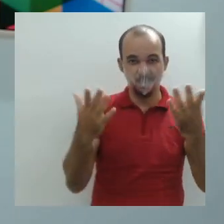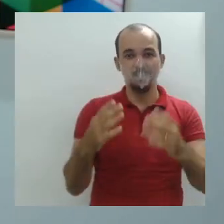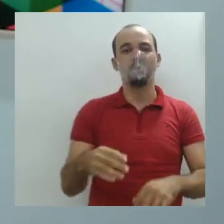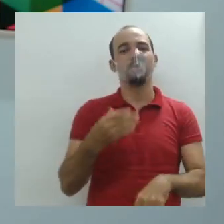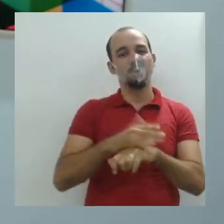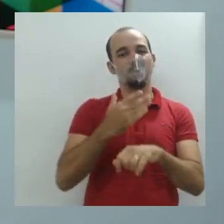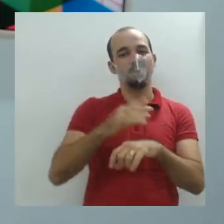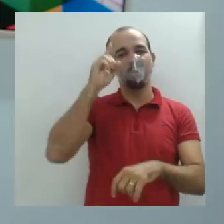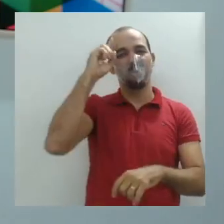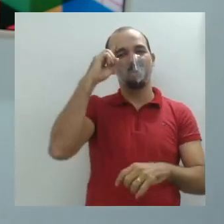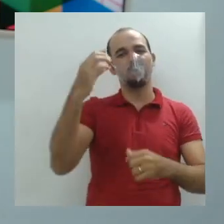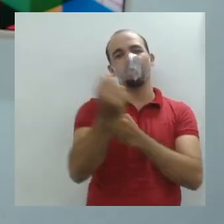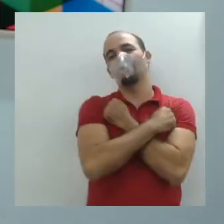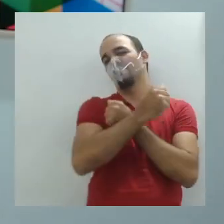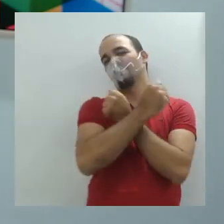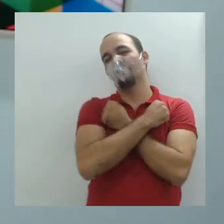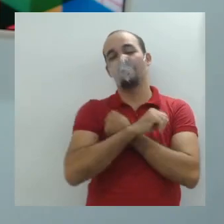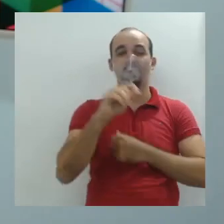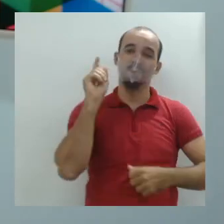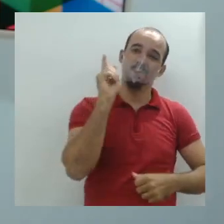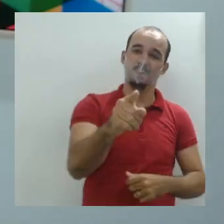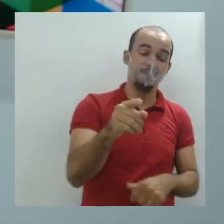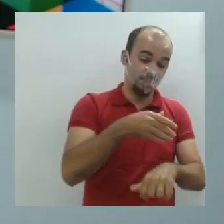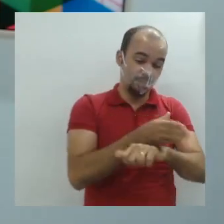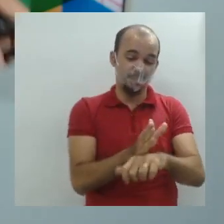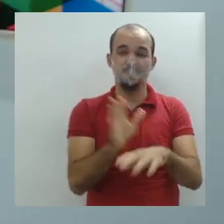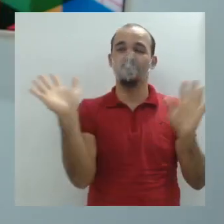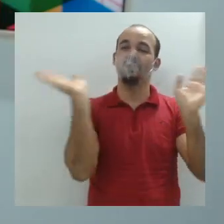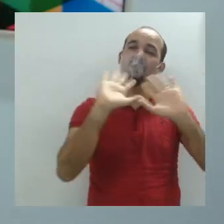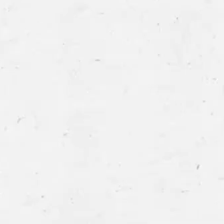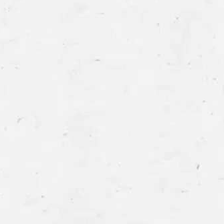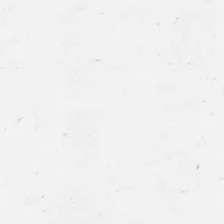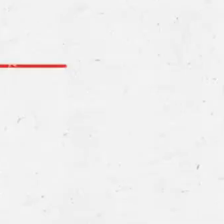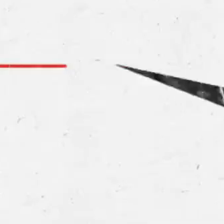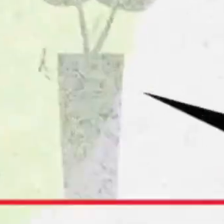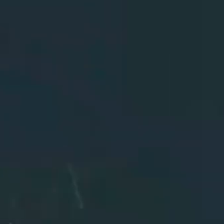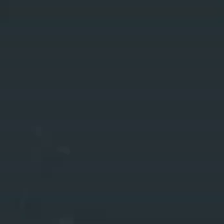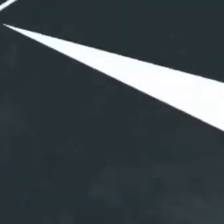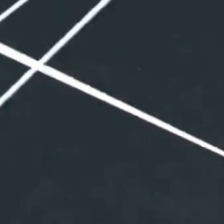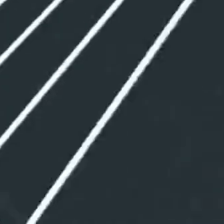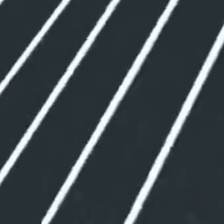no nosso dia a dia. Cheiro para você. O tempo passou. Fui. Valeu!